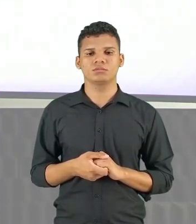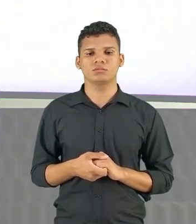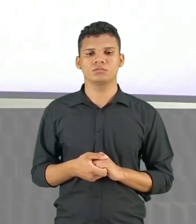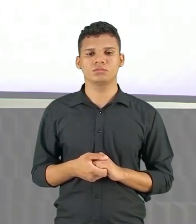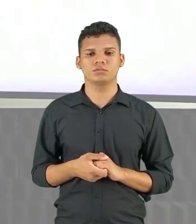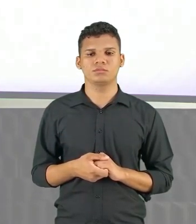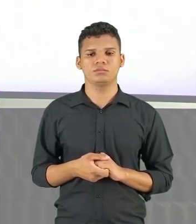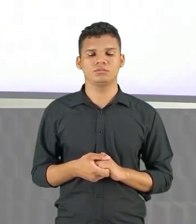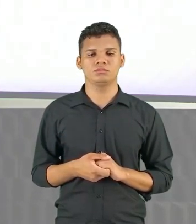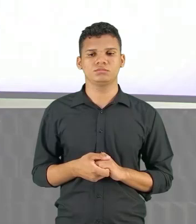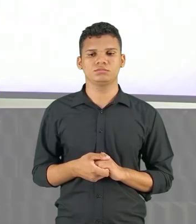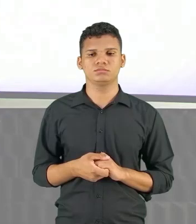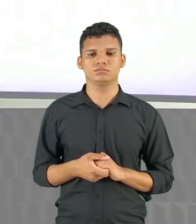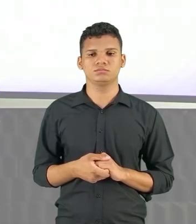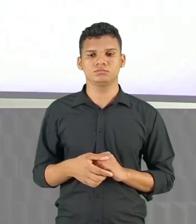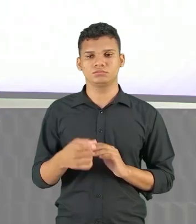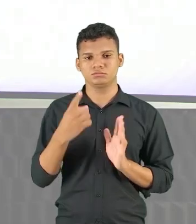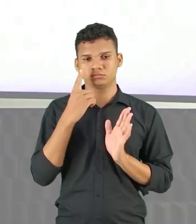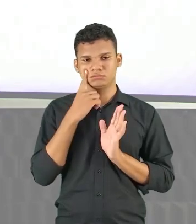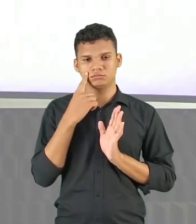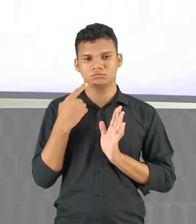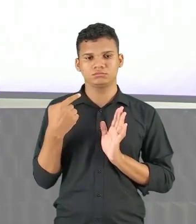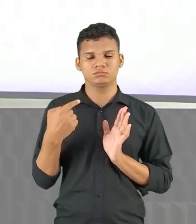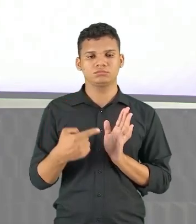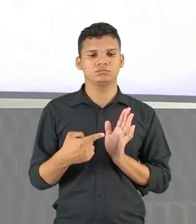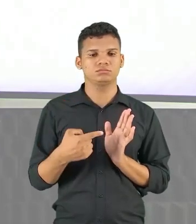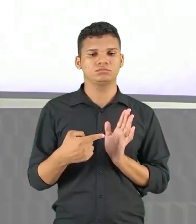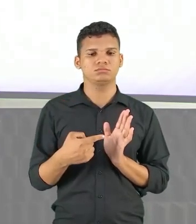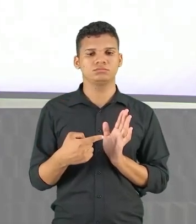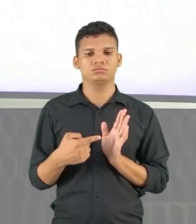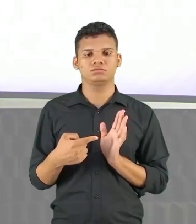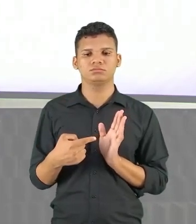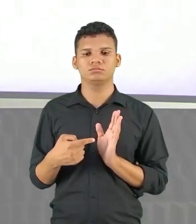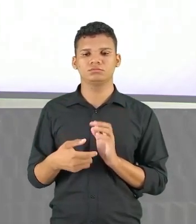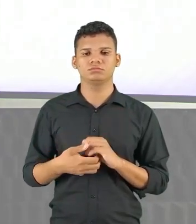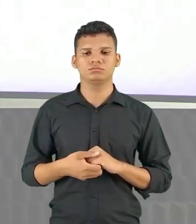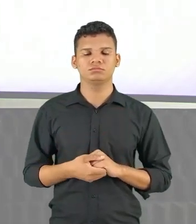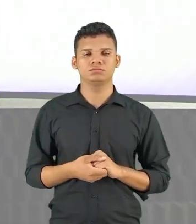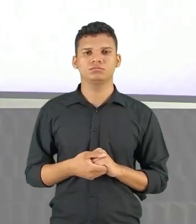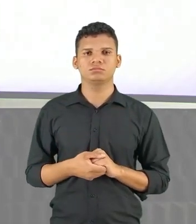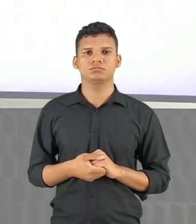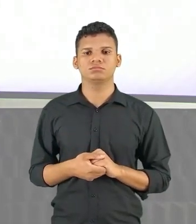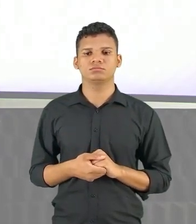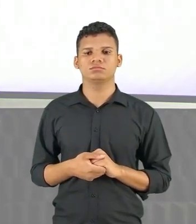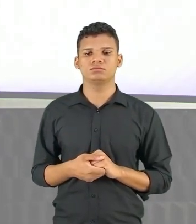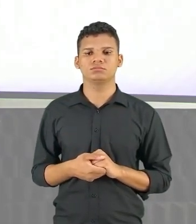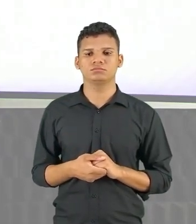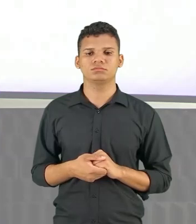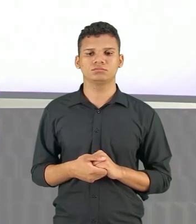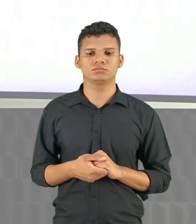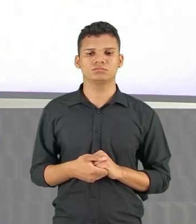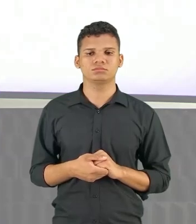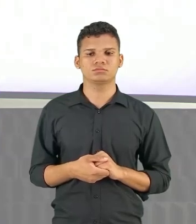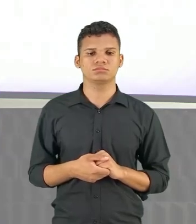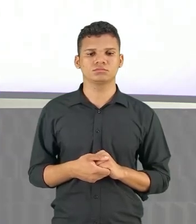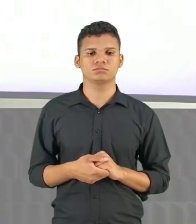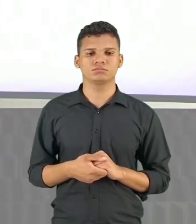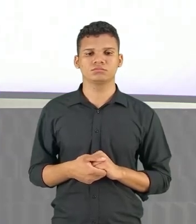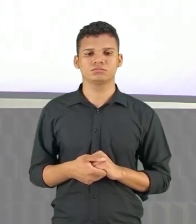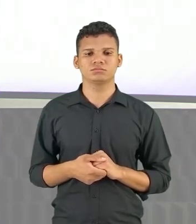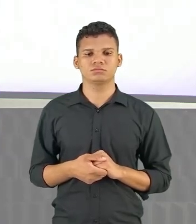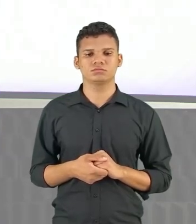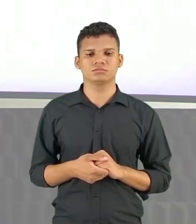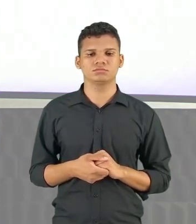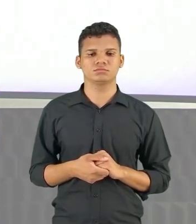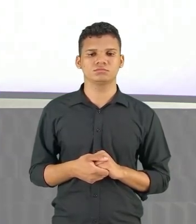Percebi, afinal, que elas zombavam e não me susceptibilizei. Longe disso, achei curiosa aquela maneira de falar pelo